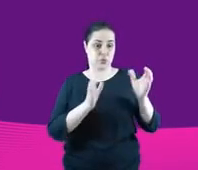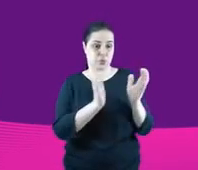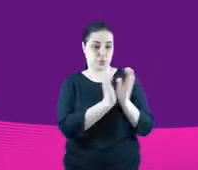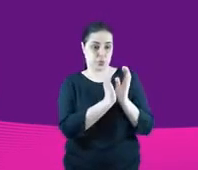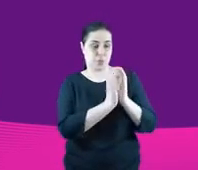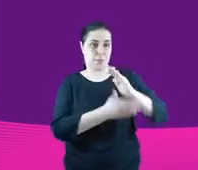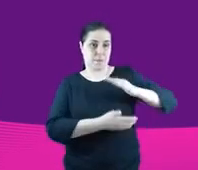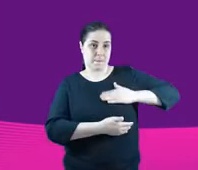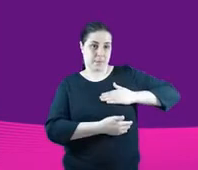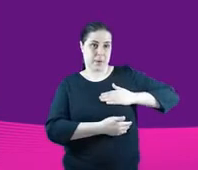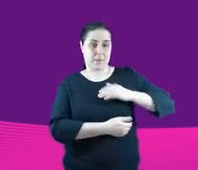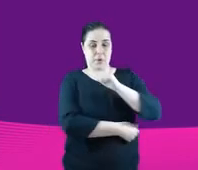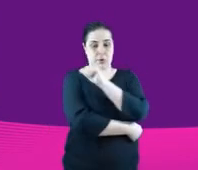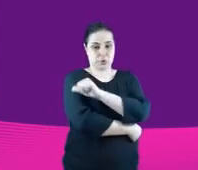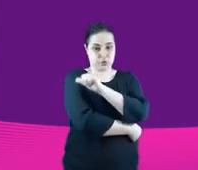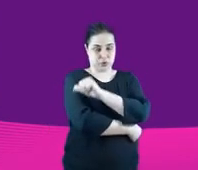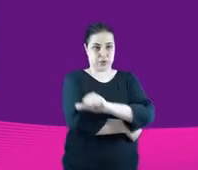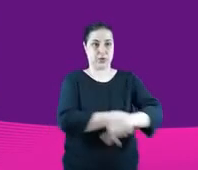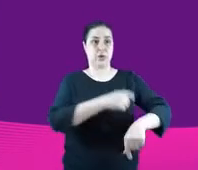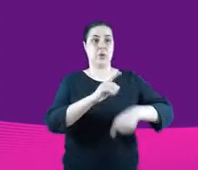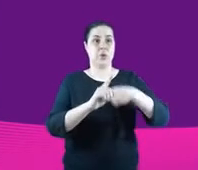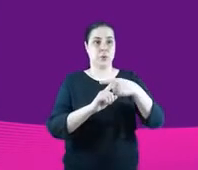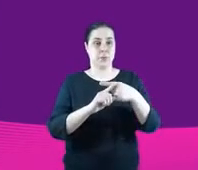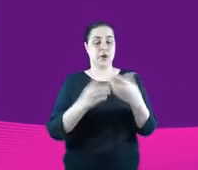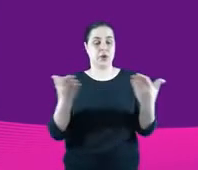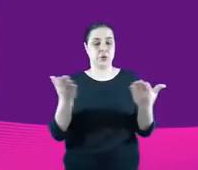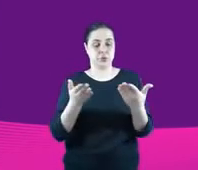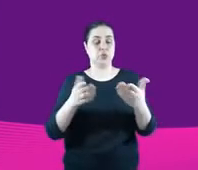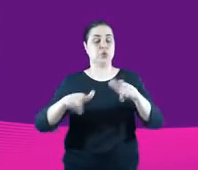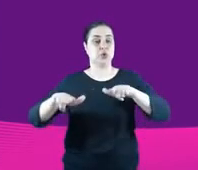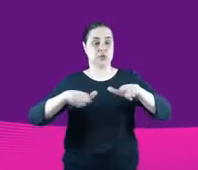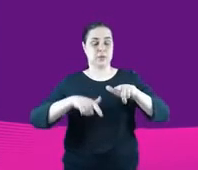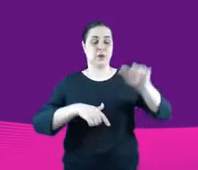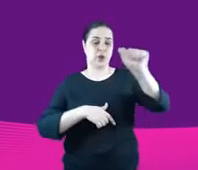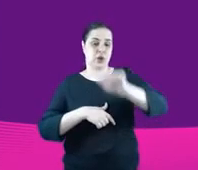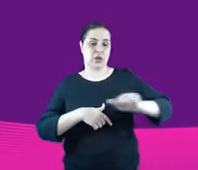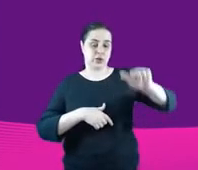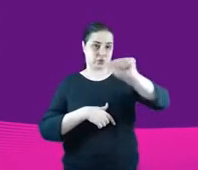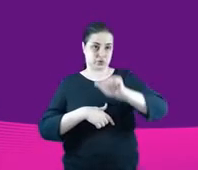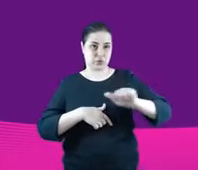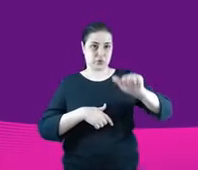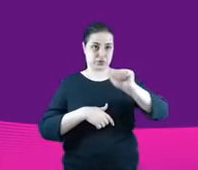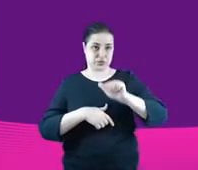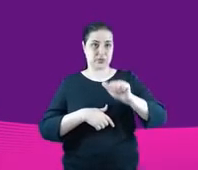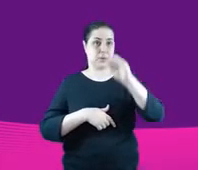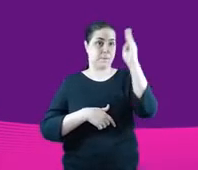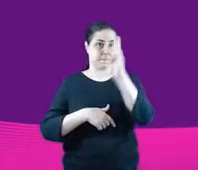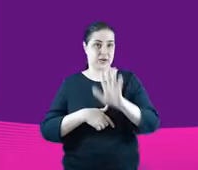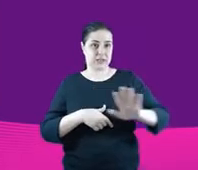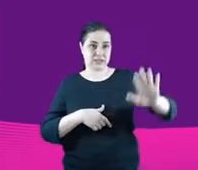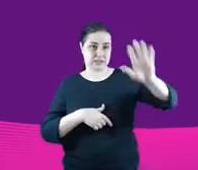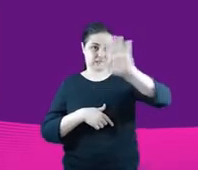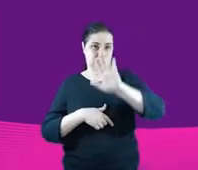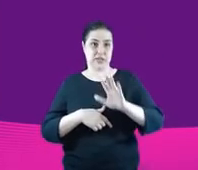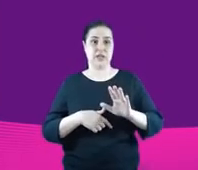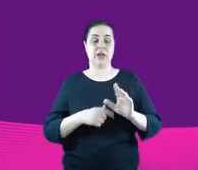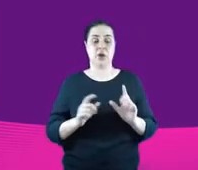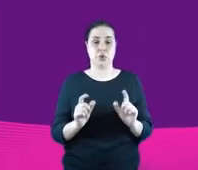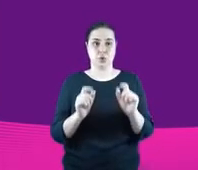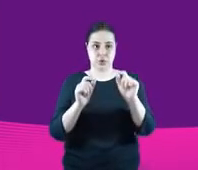e diretora atualmente da Sociedade Brasileira de Oncologia Clínica, quer dizer, membro da diretoria. Tá?